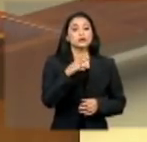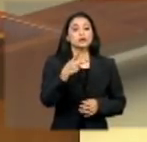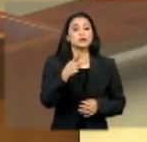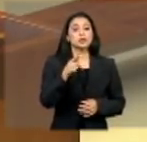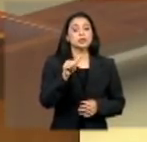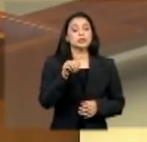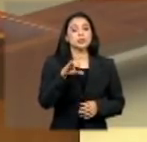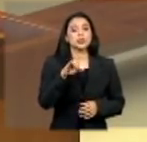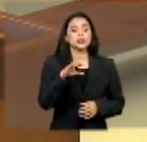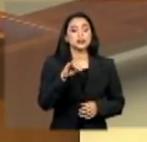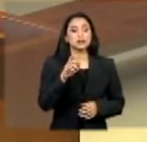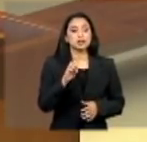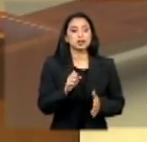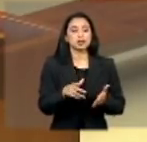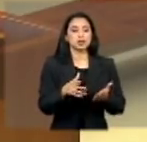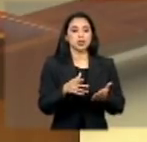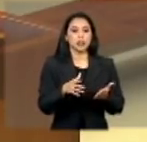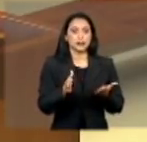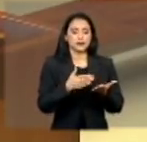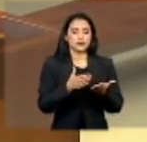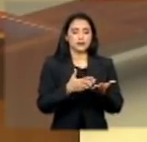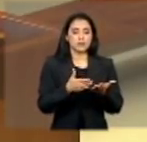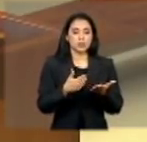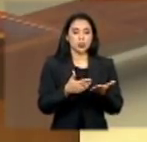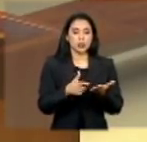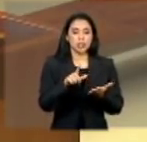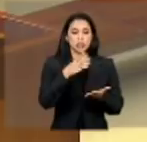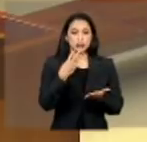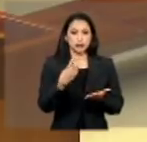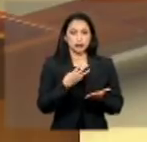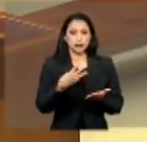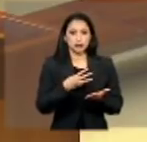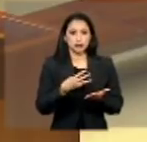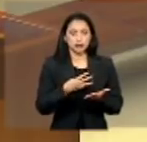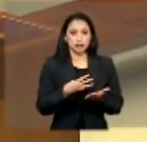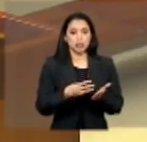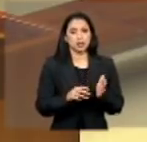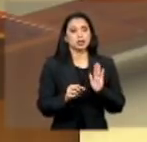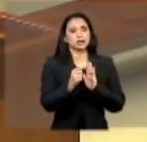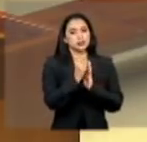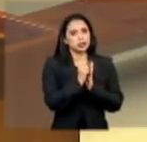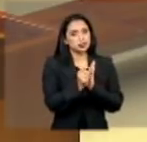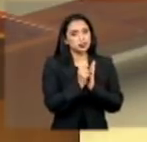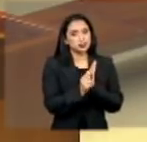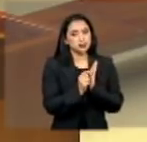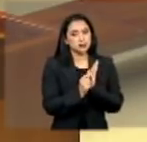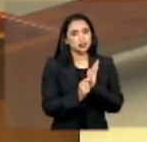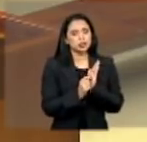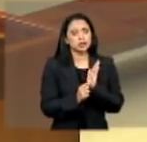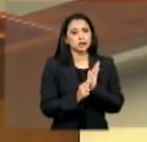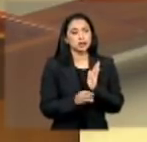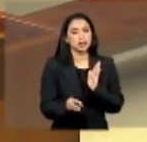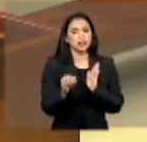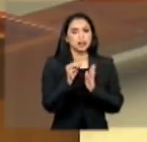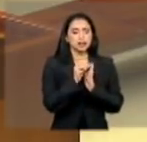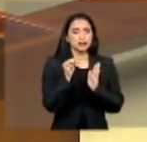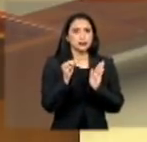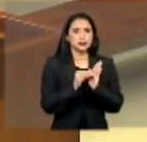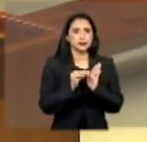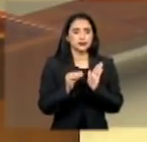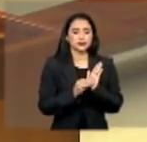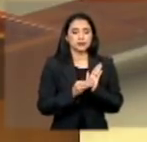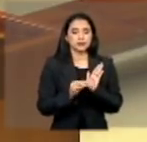nas folhas três das alegações finais e faz transcrições de trechos de alegações finais